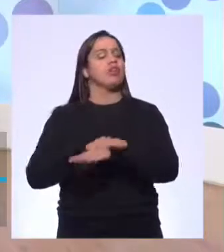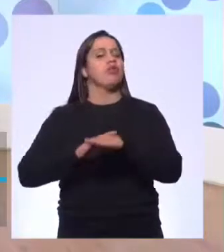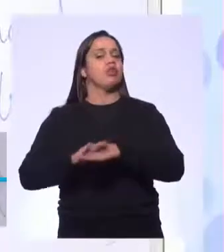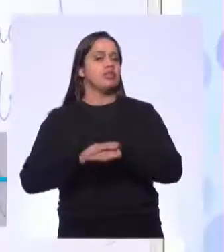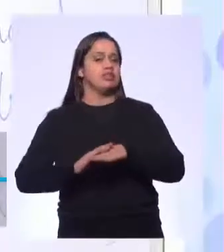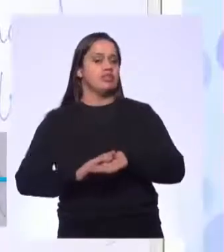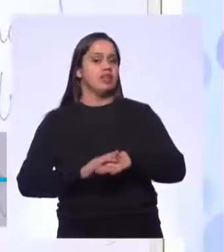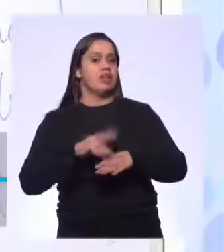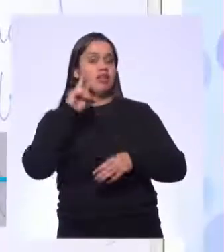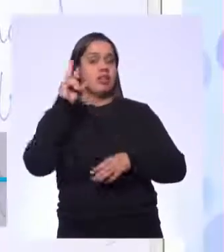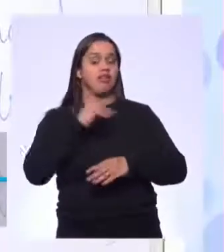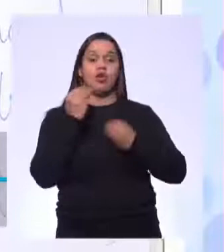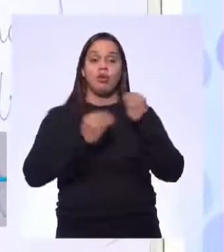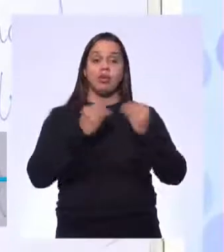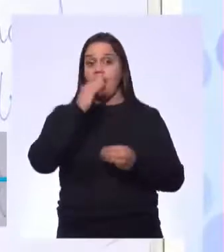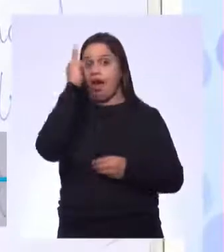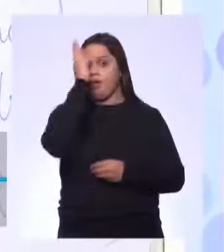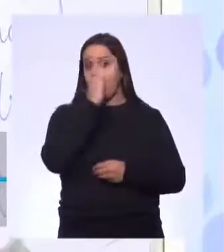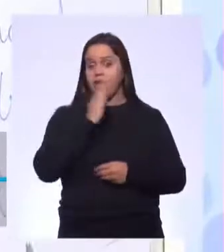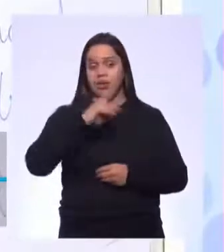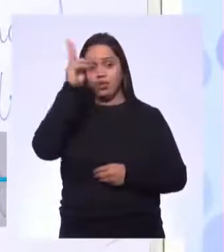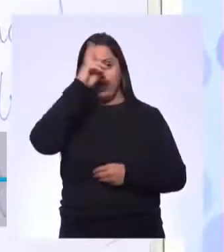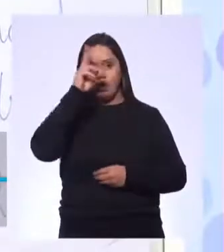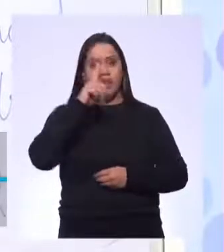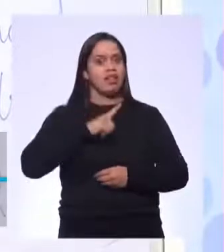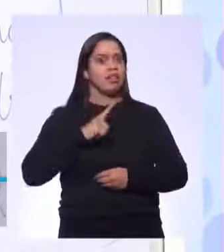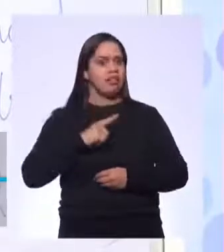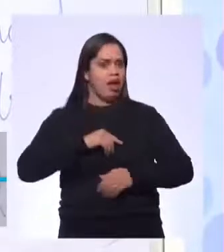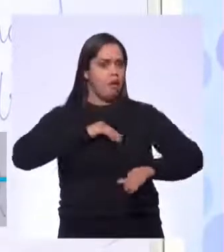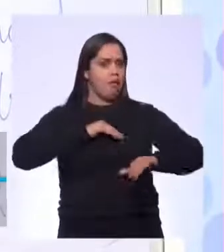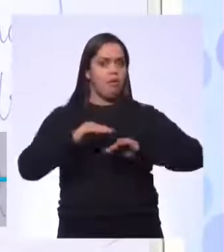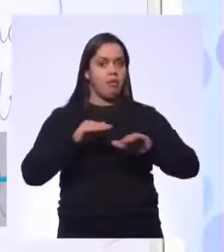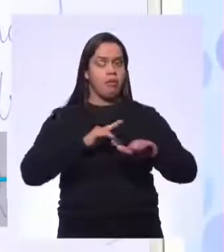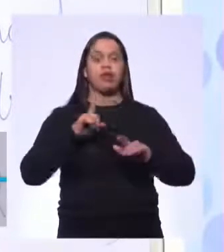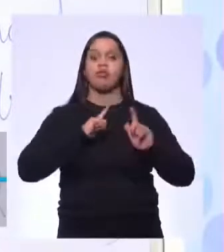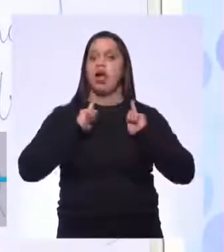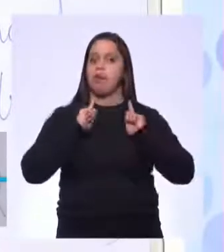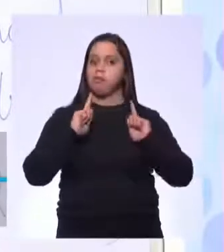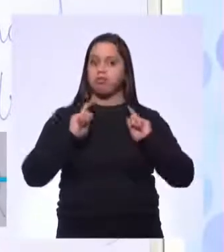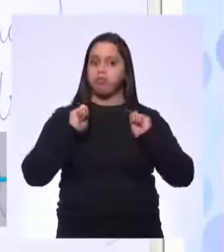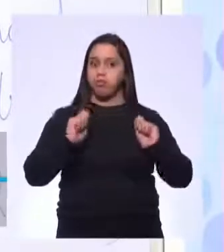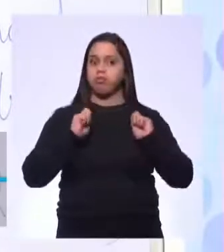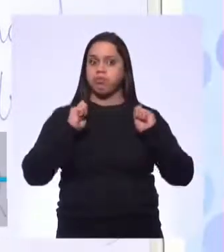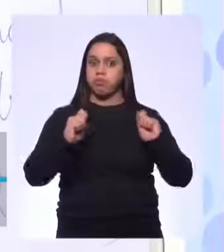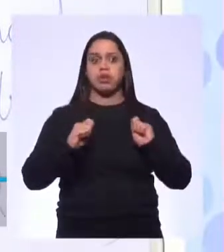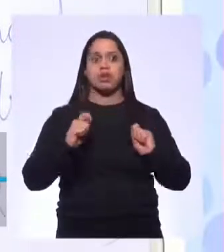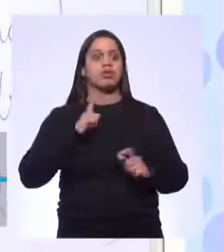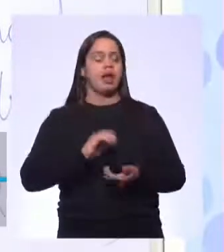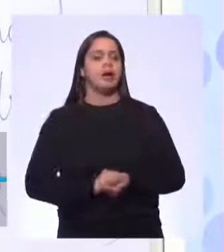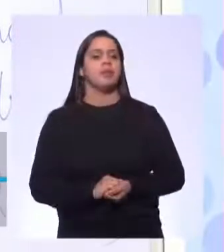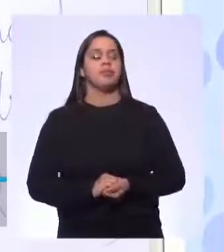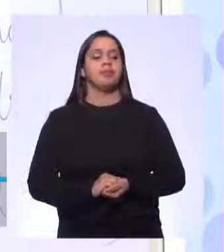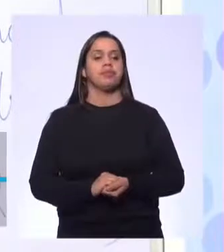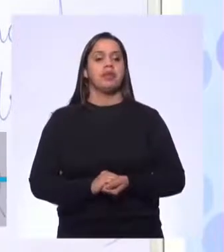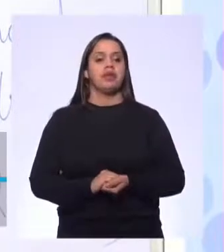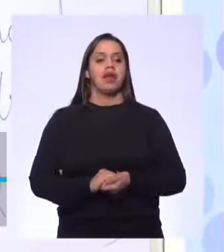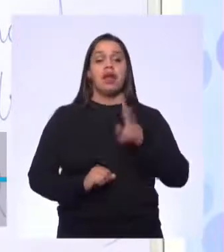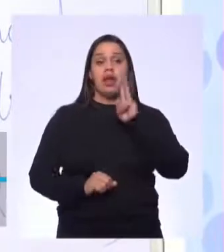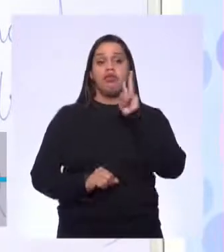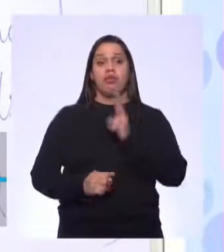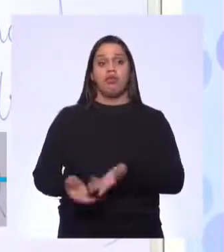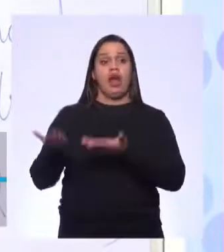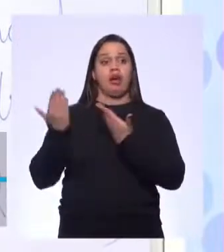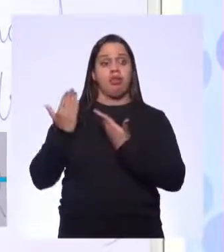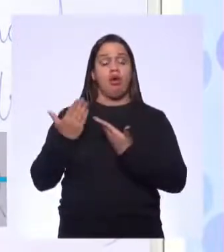história do Brasil, que nós temos, sim, muita ação, muito movimento nessa história. Mas, vamos então, eu vou colocar na tela para vocês, e